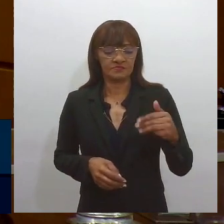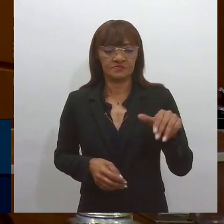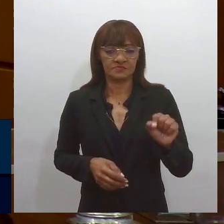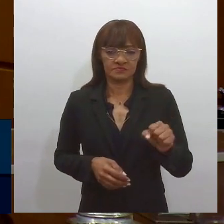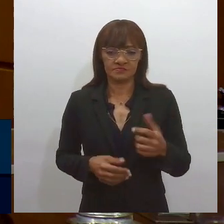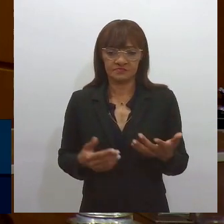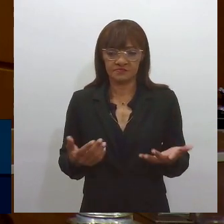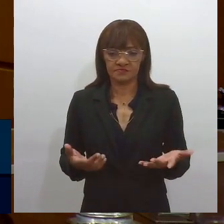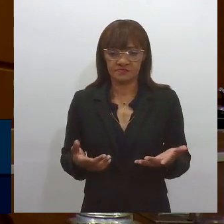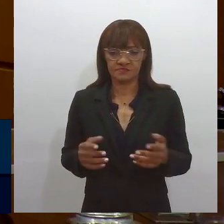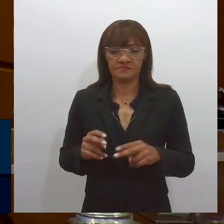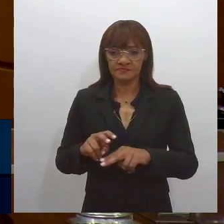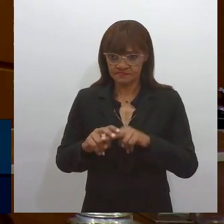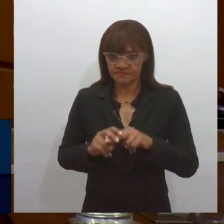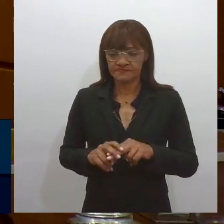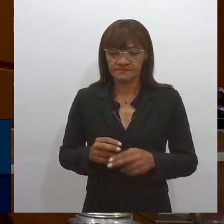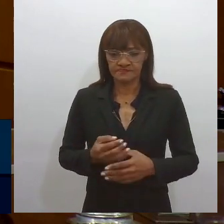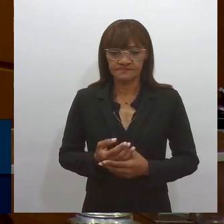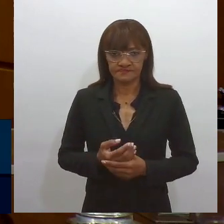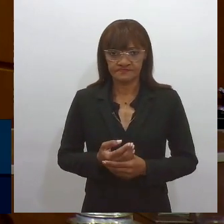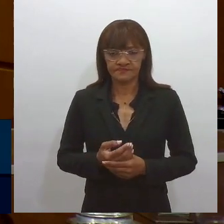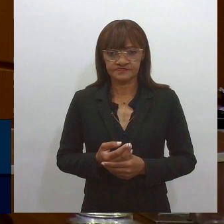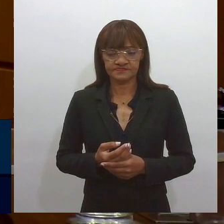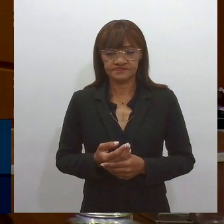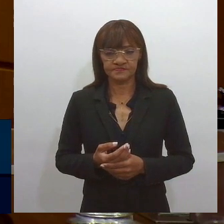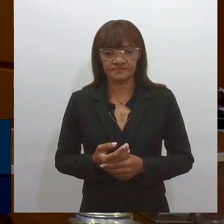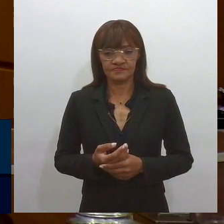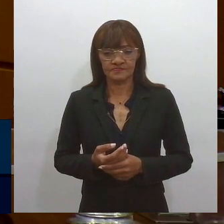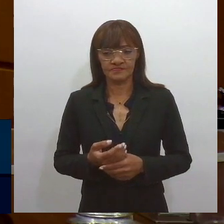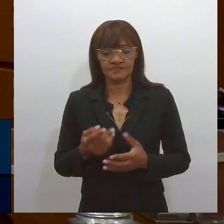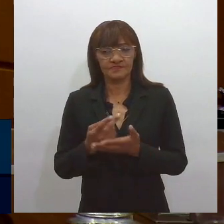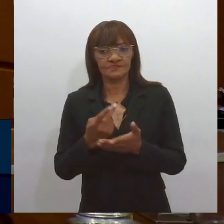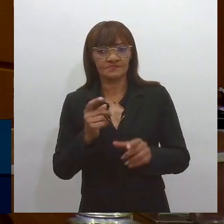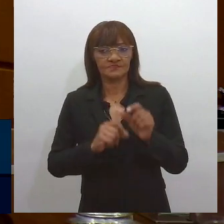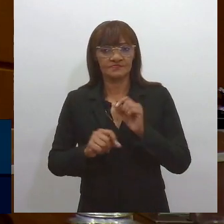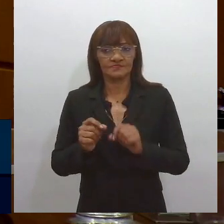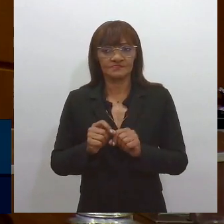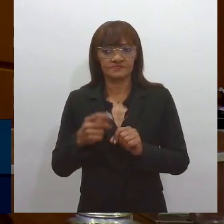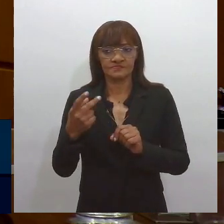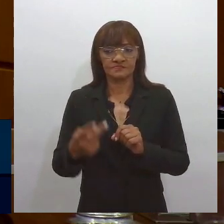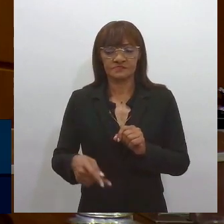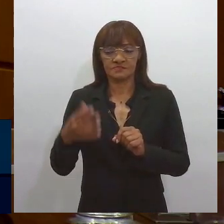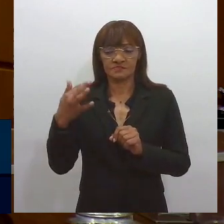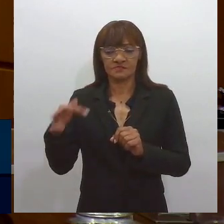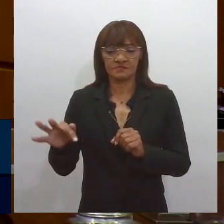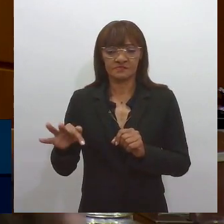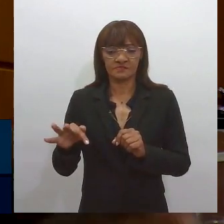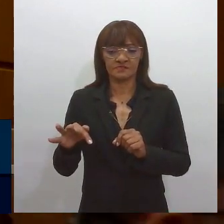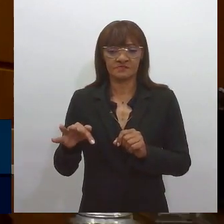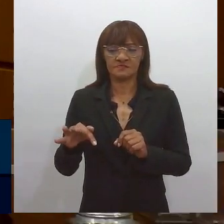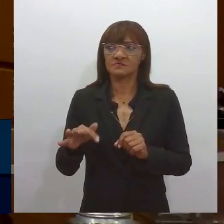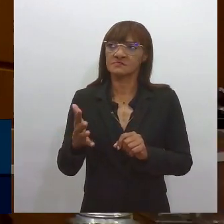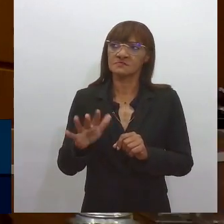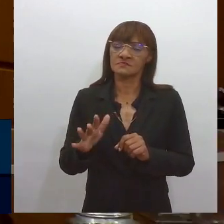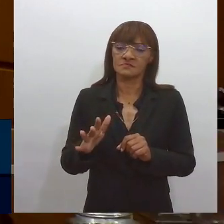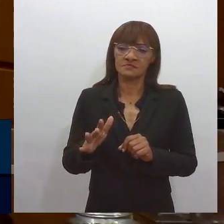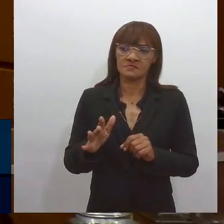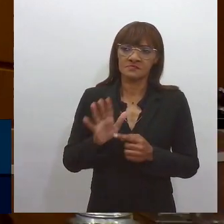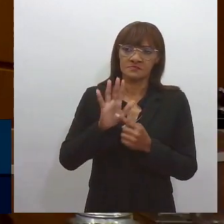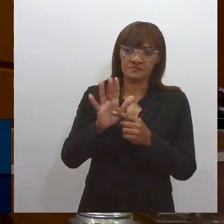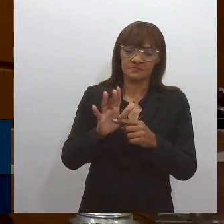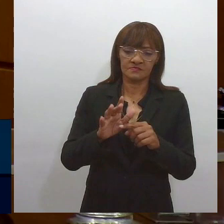malha Rodoviária Federal aqui em Sergipe ela estava tão aemm eu acho que eu tenho um gráfico aqui esse gráfico aqui ele explica